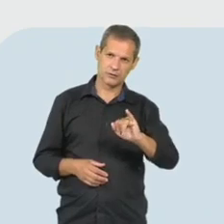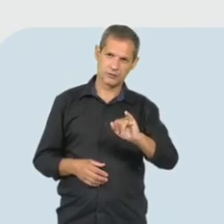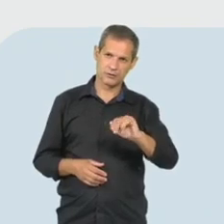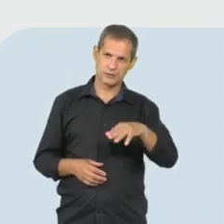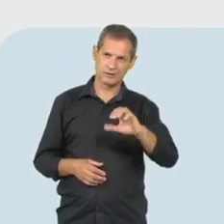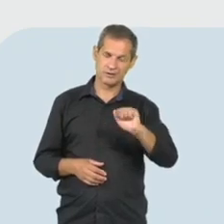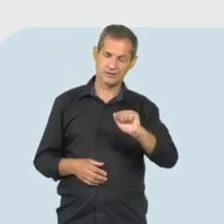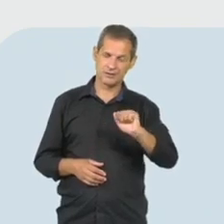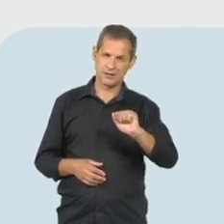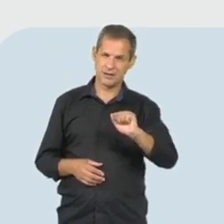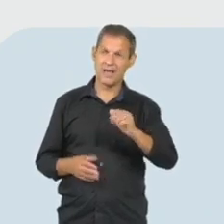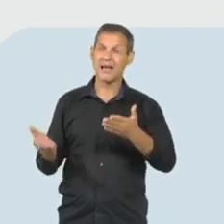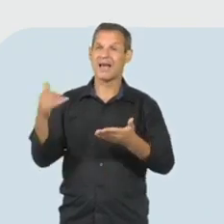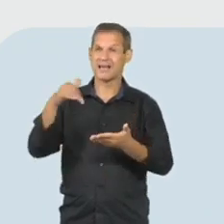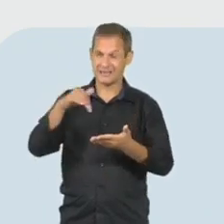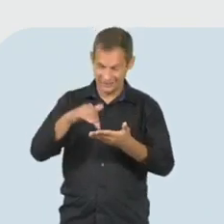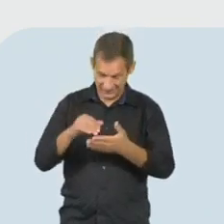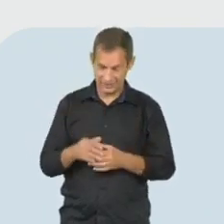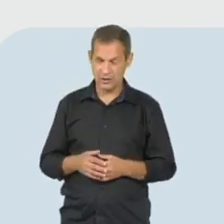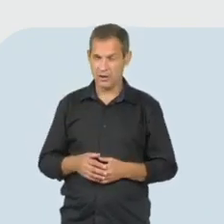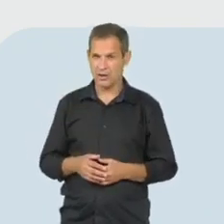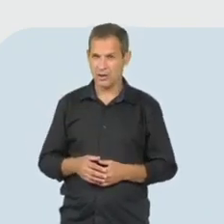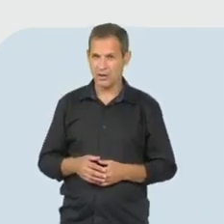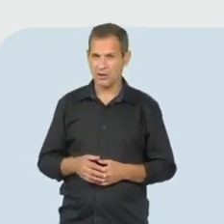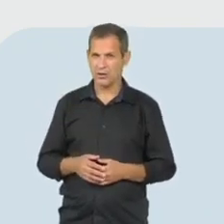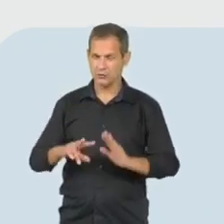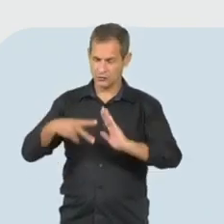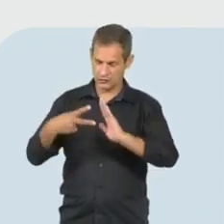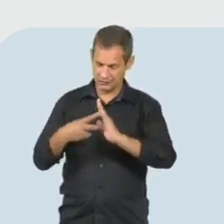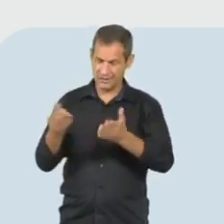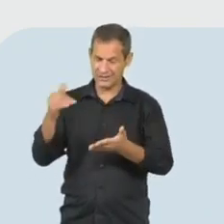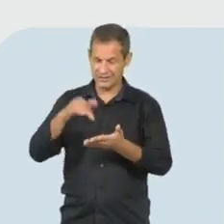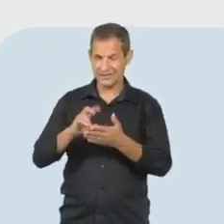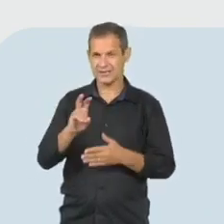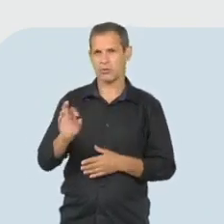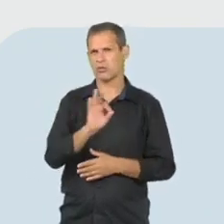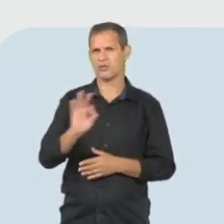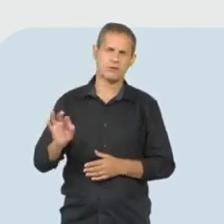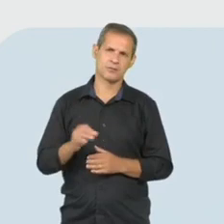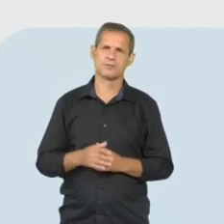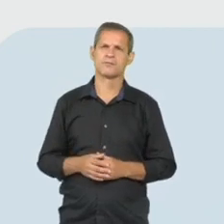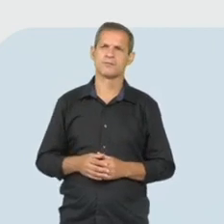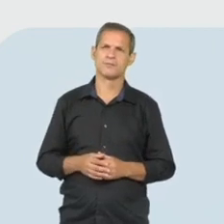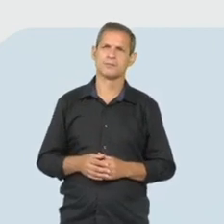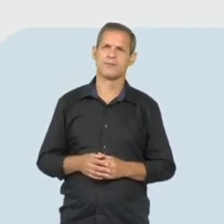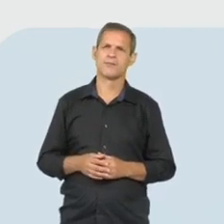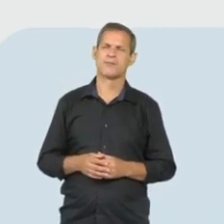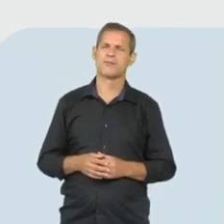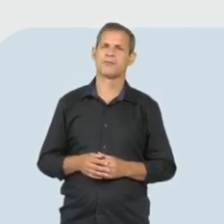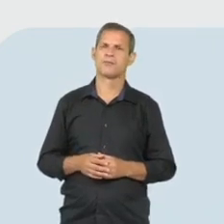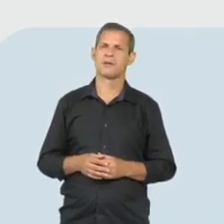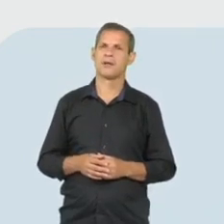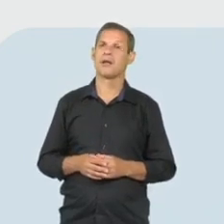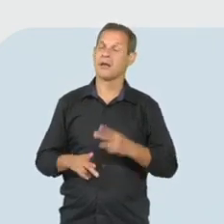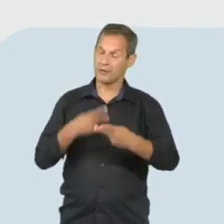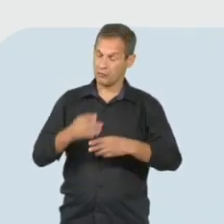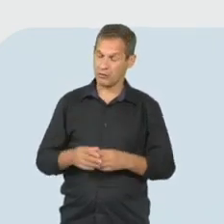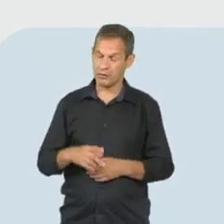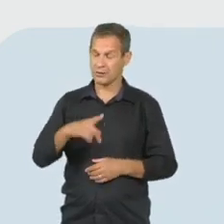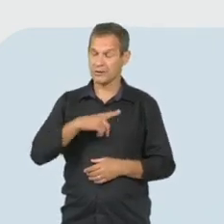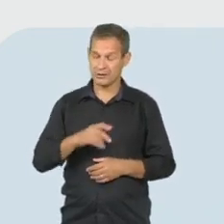fosse até, o nível significativo fosse até 5%. Ele disse lá, fixar o